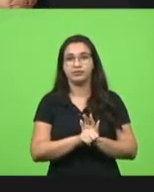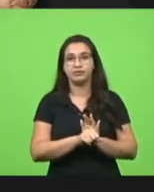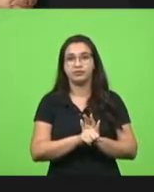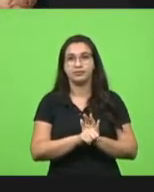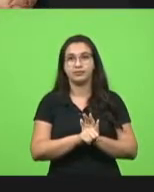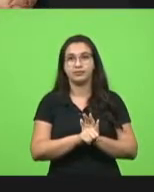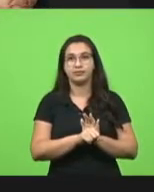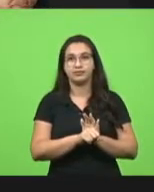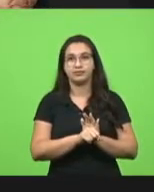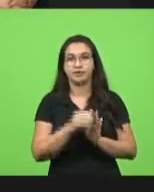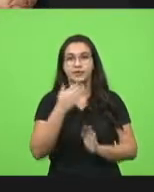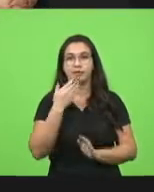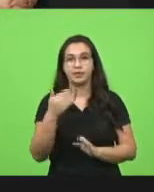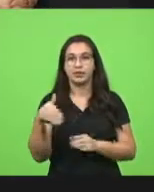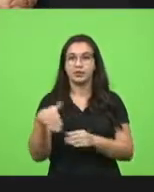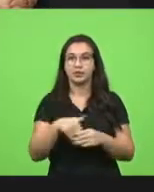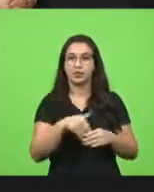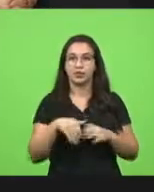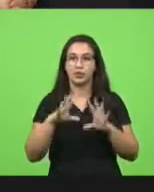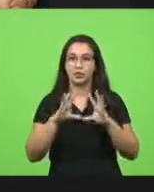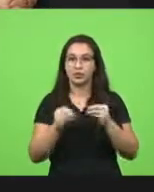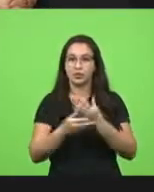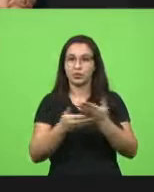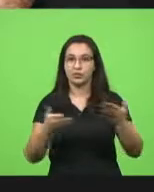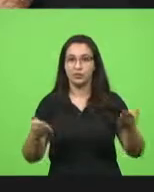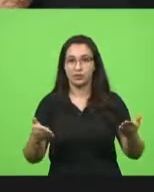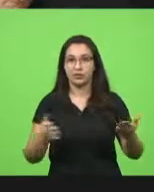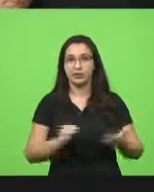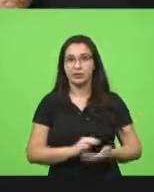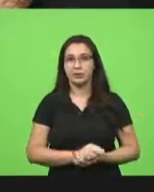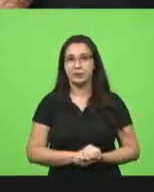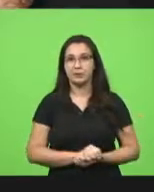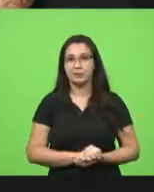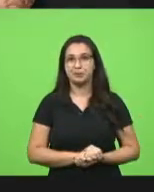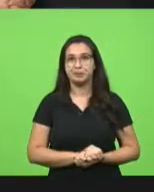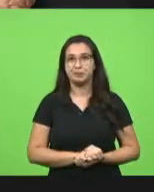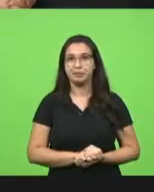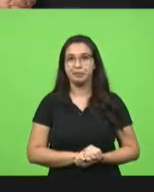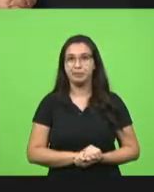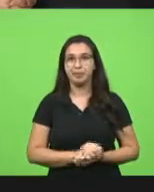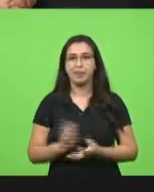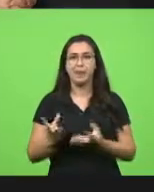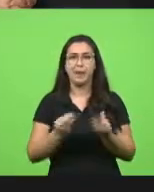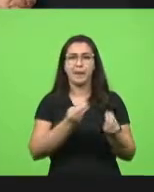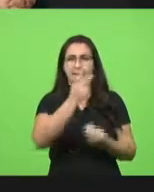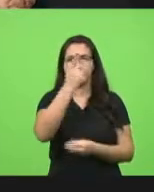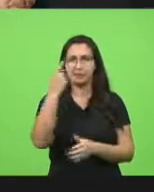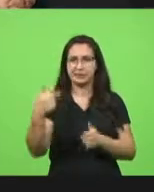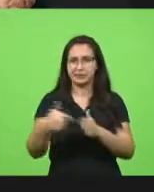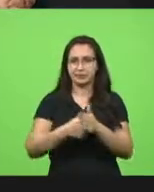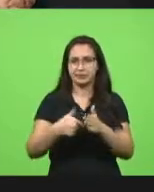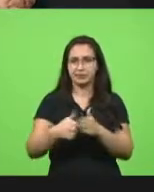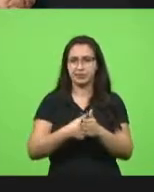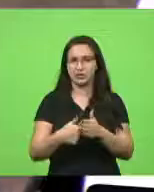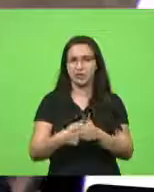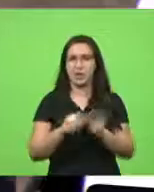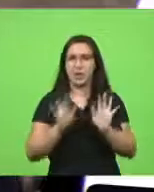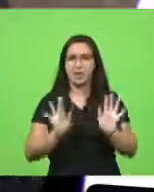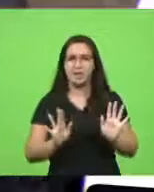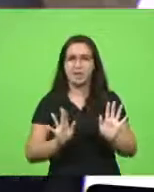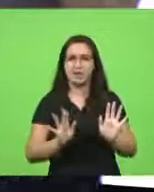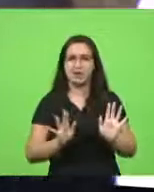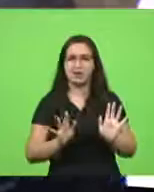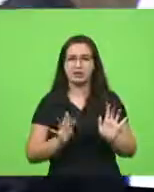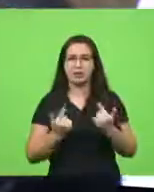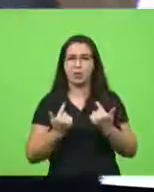o voto de todos os parlamentares, muita gente me perguntou, mas, deputado, isentar de impostos,